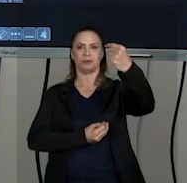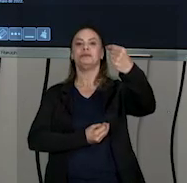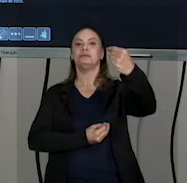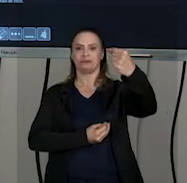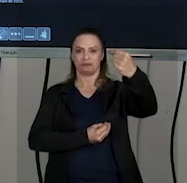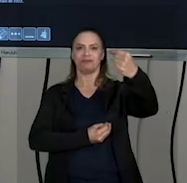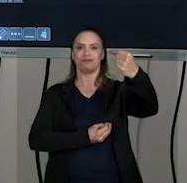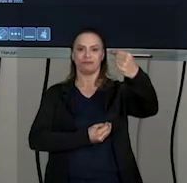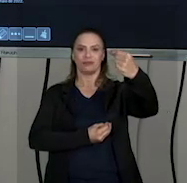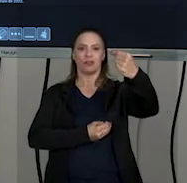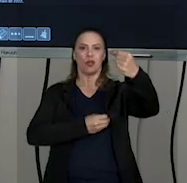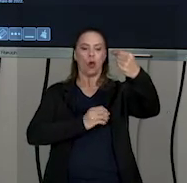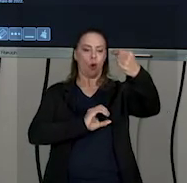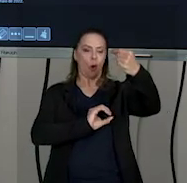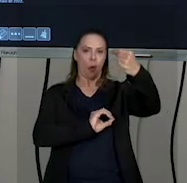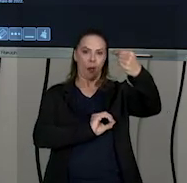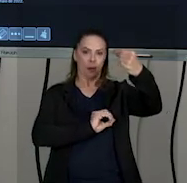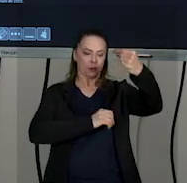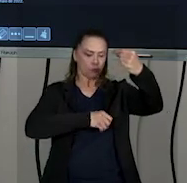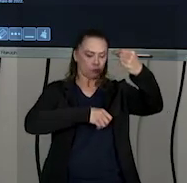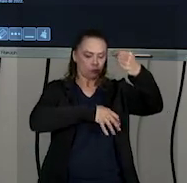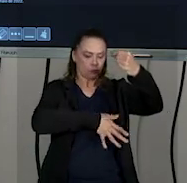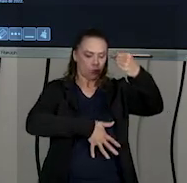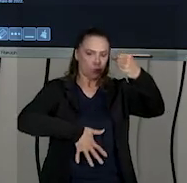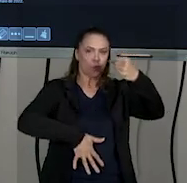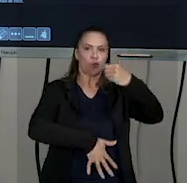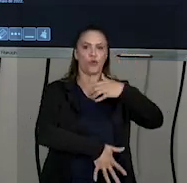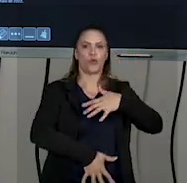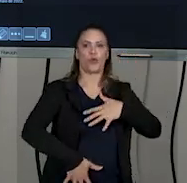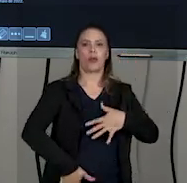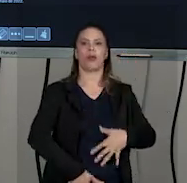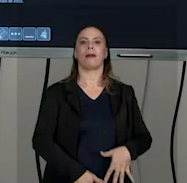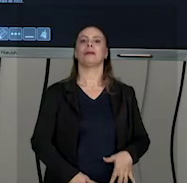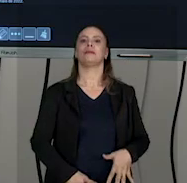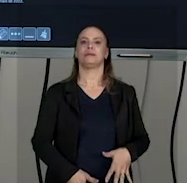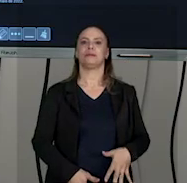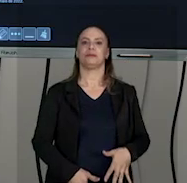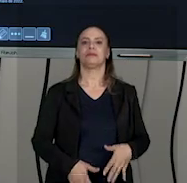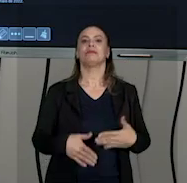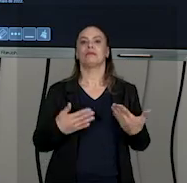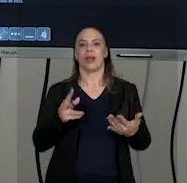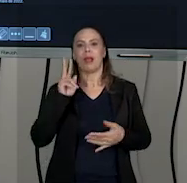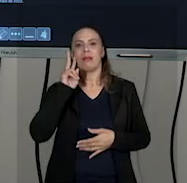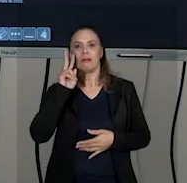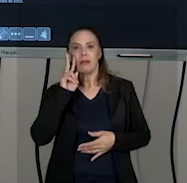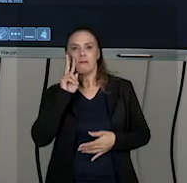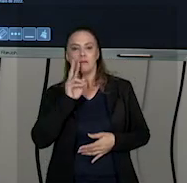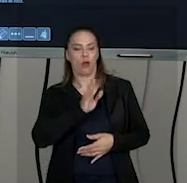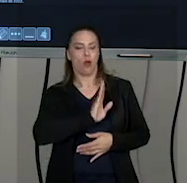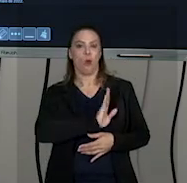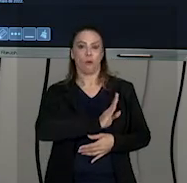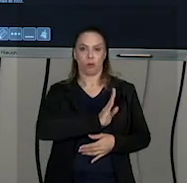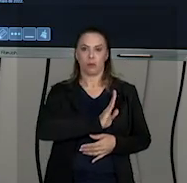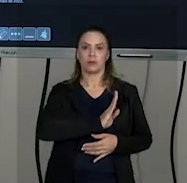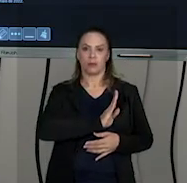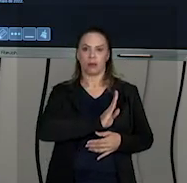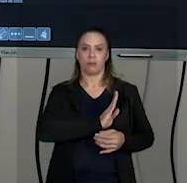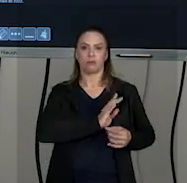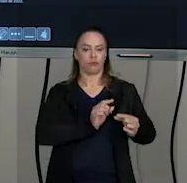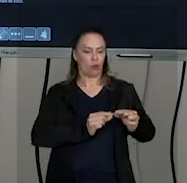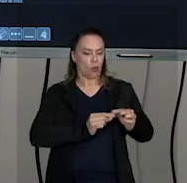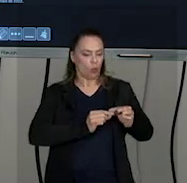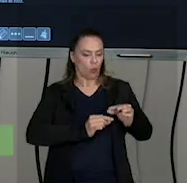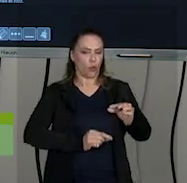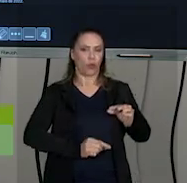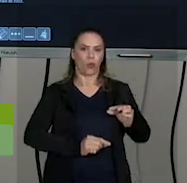só para a gente relembrar, se ele está saindo do coração, ele sai por meio das artérias, que são vasos sanguíneos